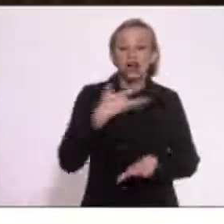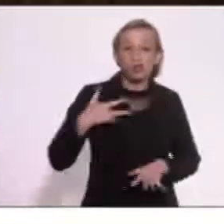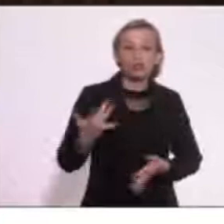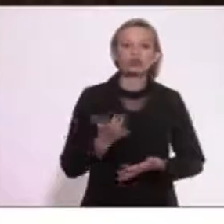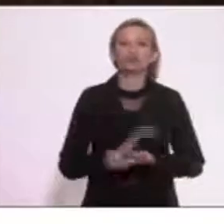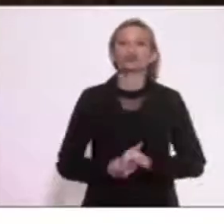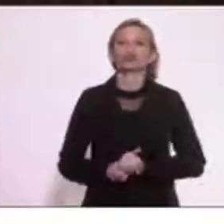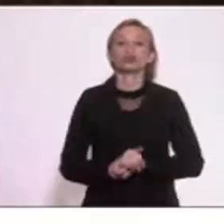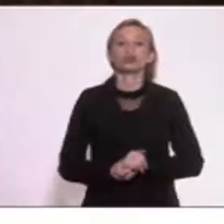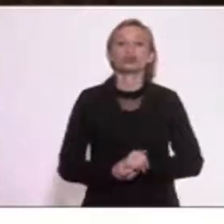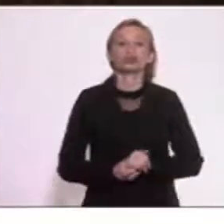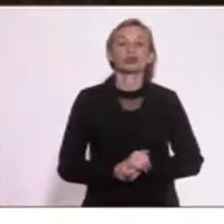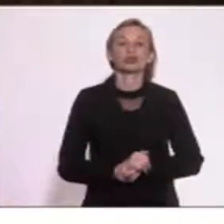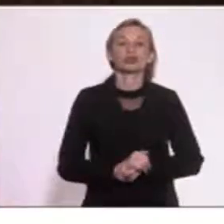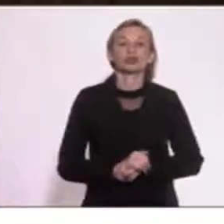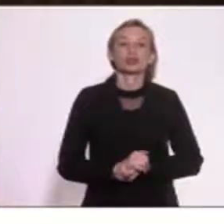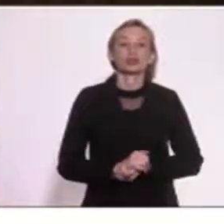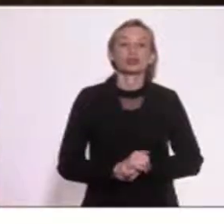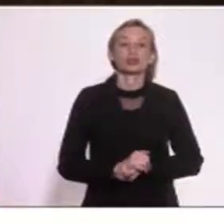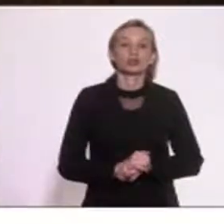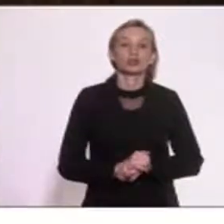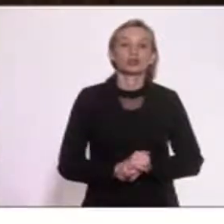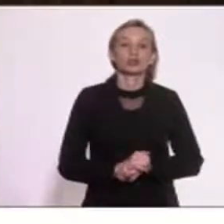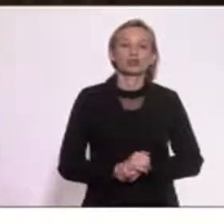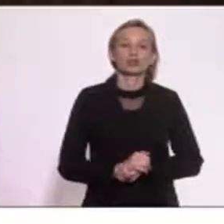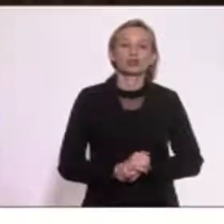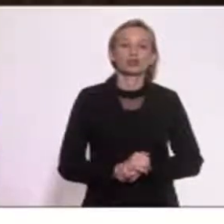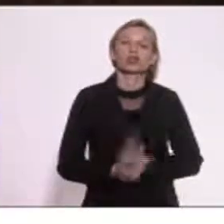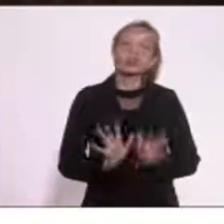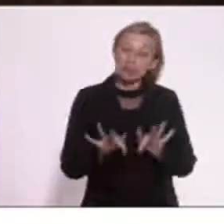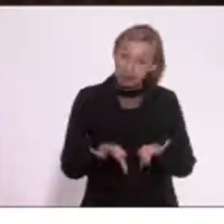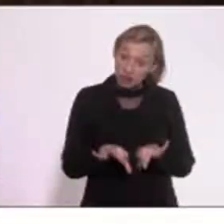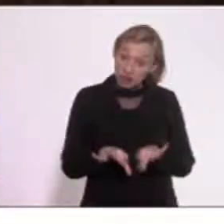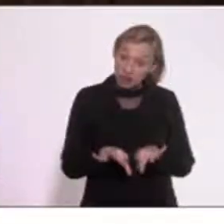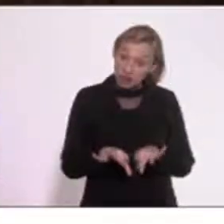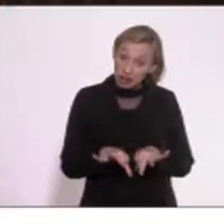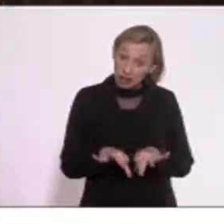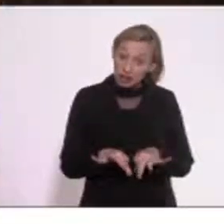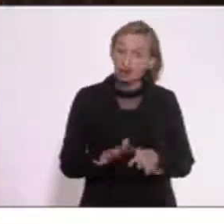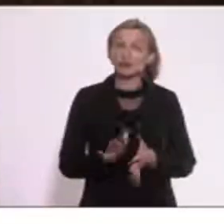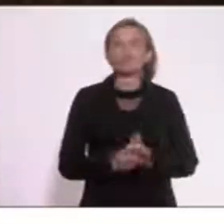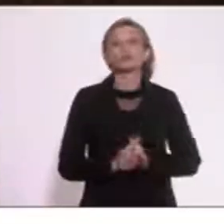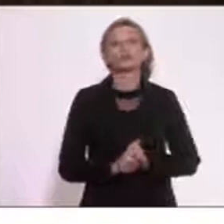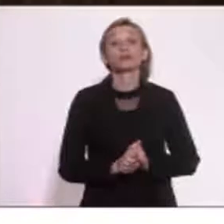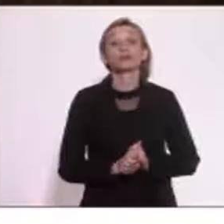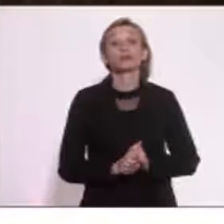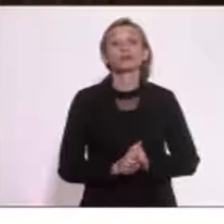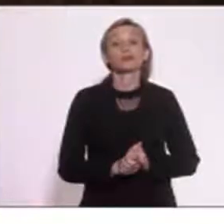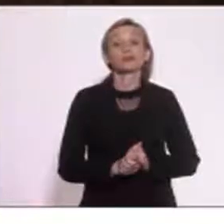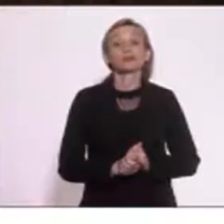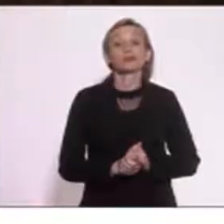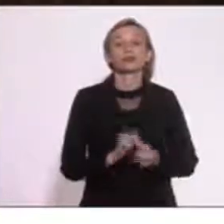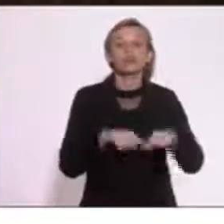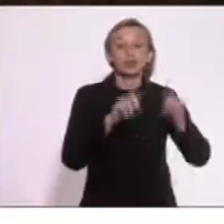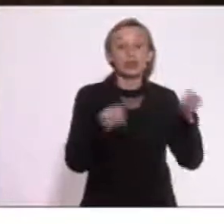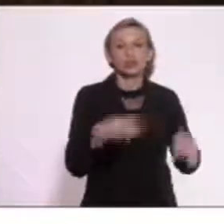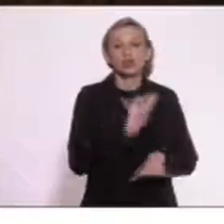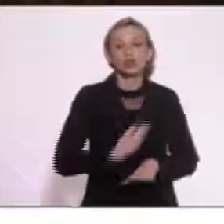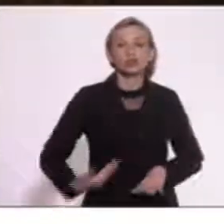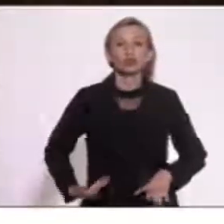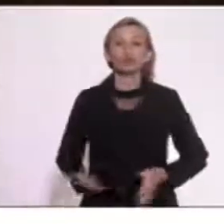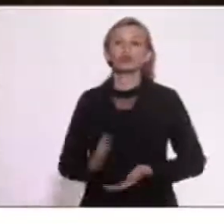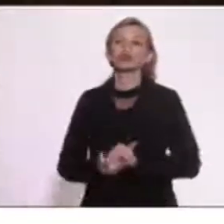saúde, e vou finalizar abordando a questão dos servidores